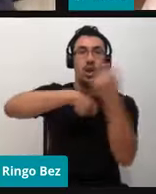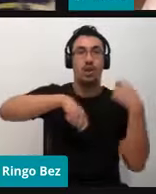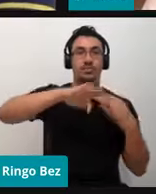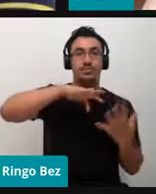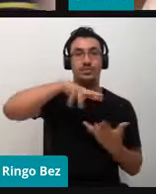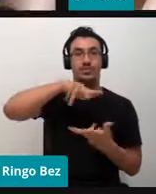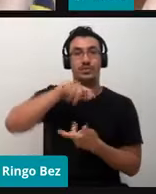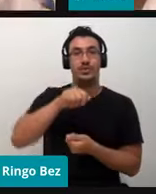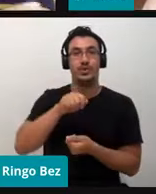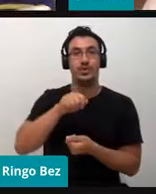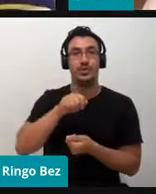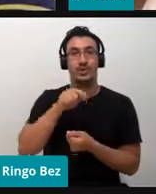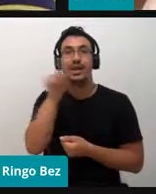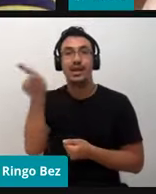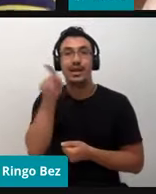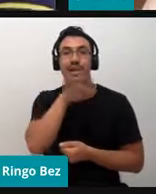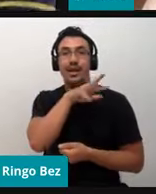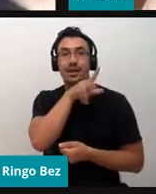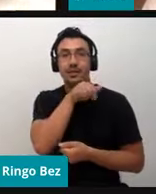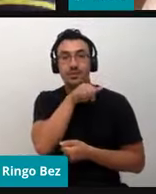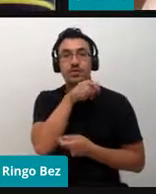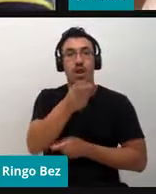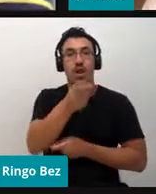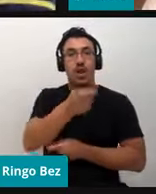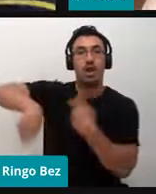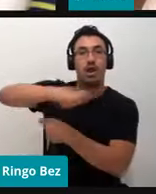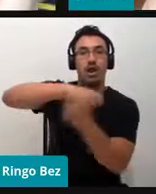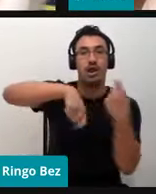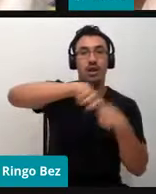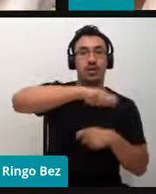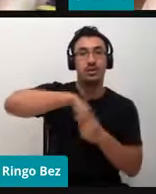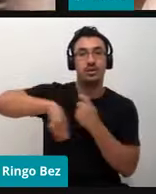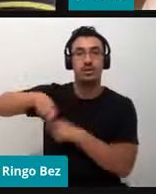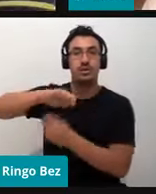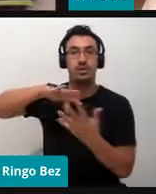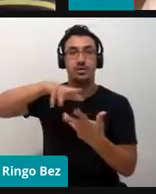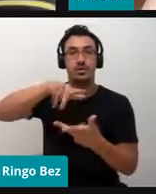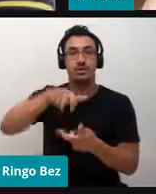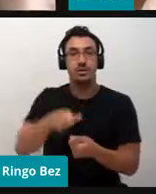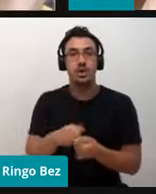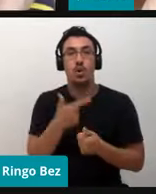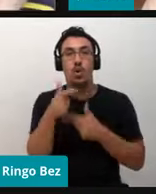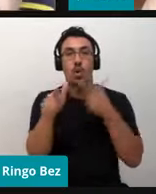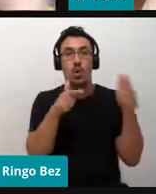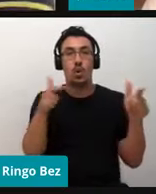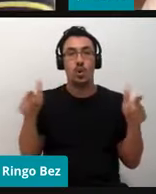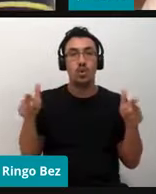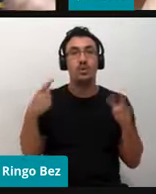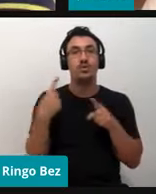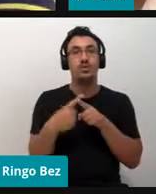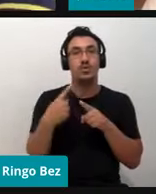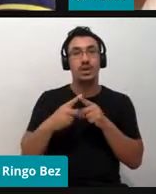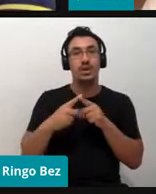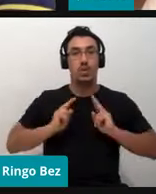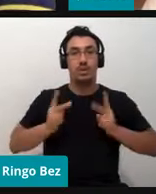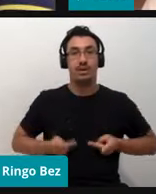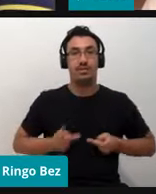Ele está saindo do ambiente natural dele e indo procurar outros ambientes porque o ser humano lá na China